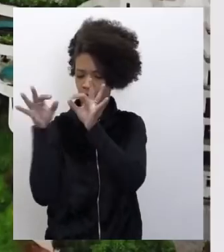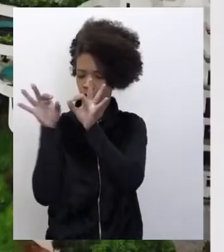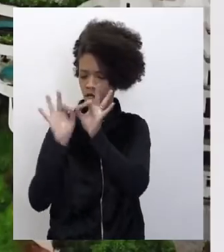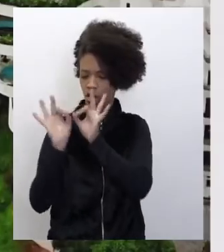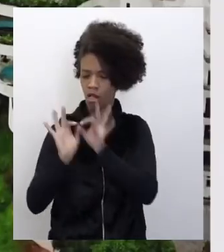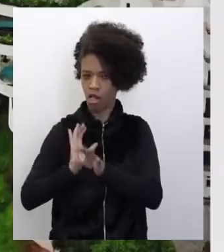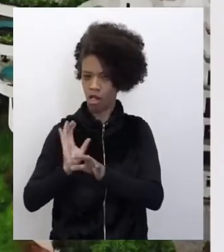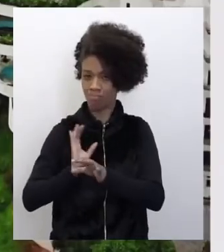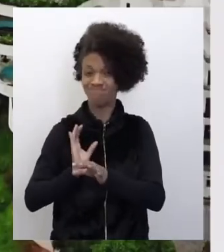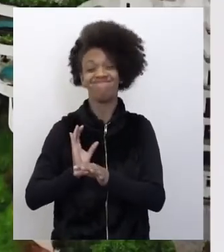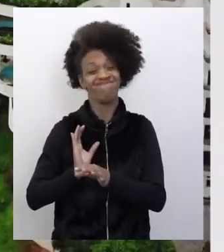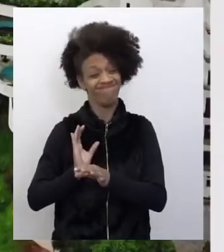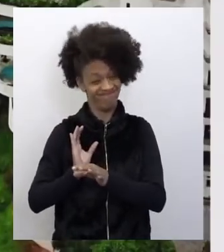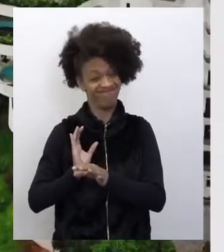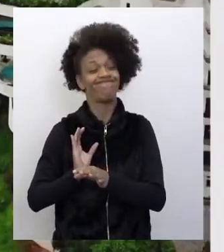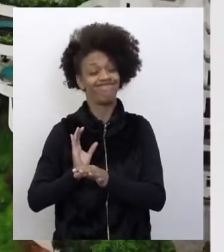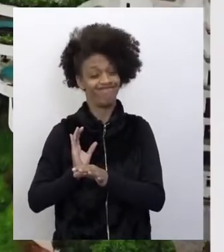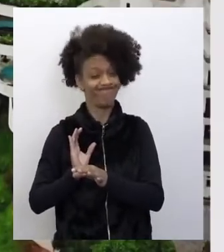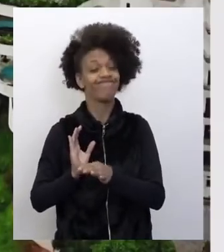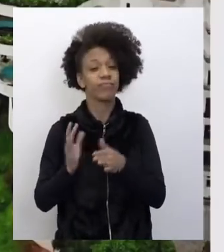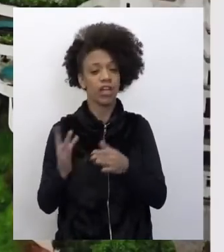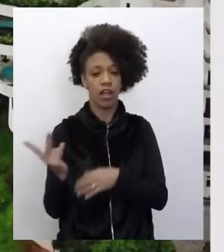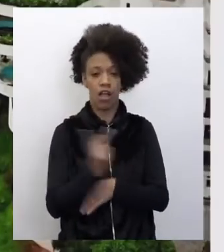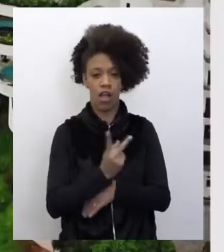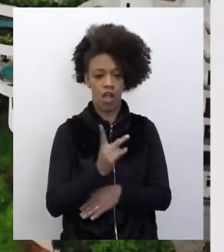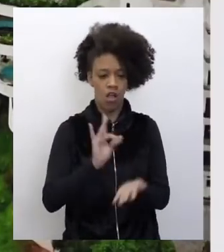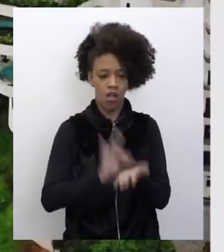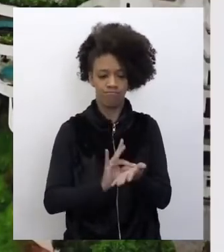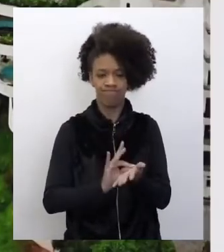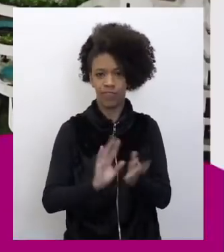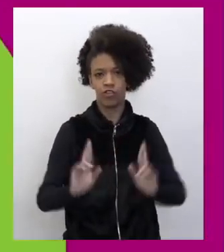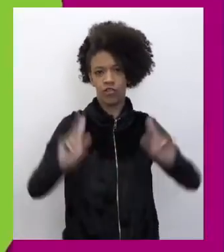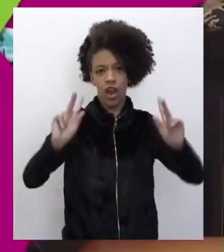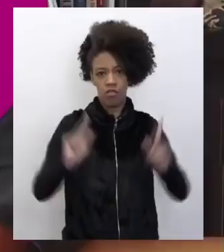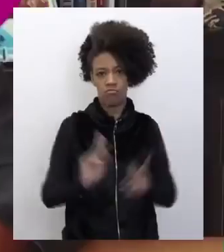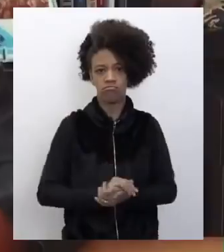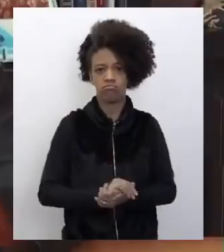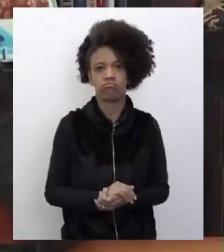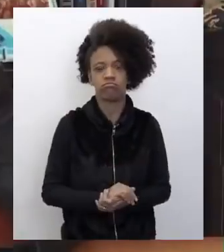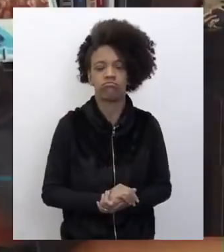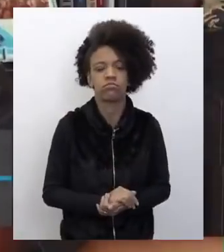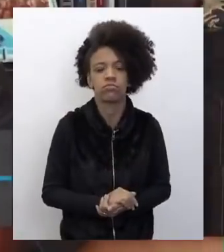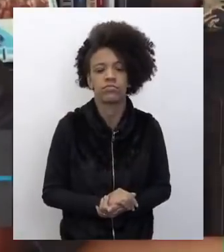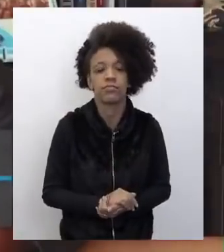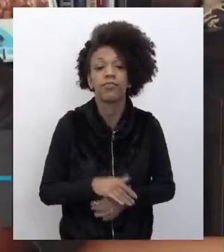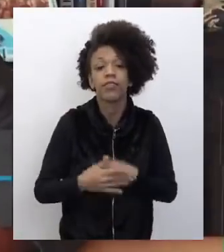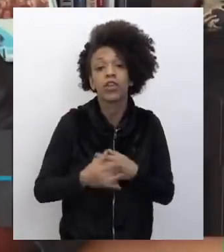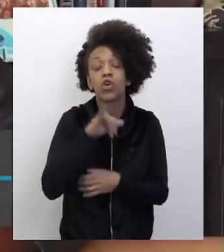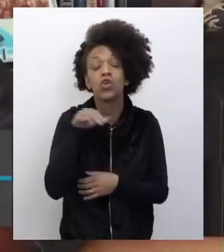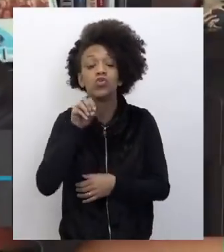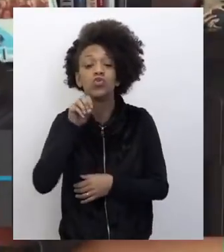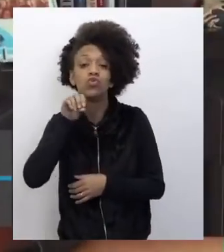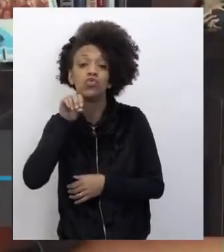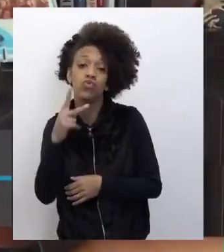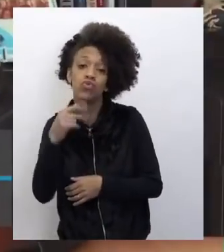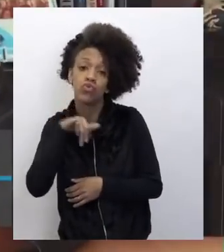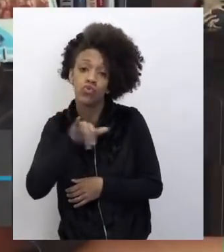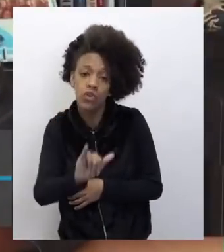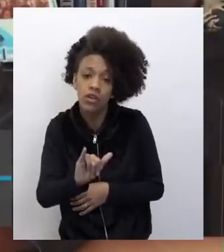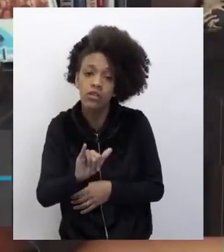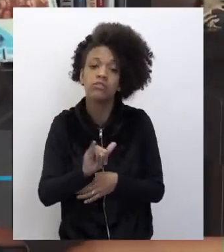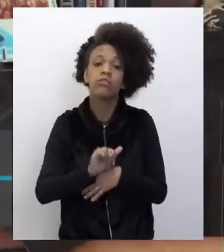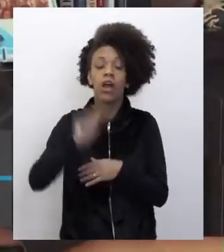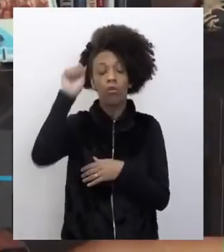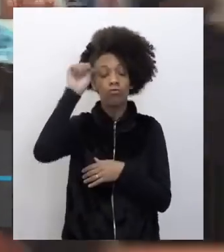mostrada a escassez e a falta desses recursos para parte da população. E o Johnny Miller, que é um fotógrafo